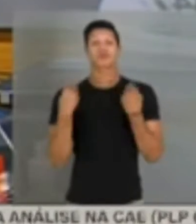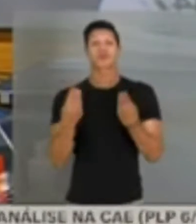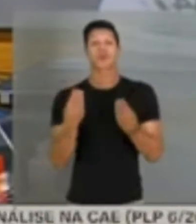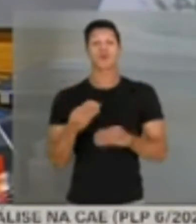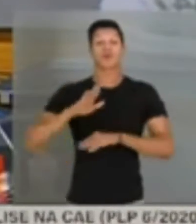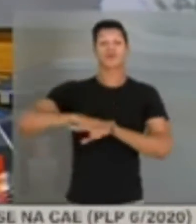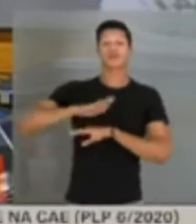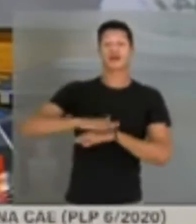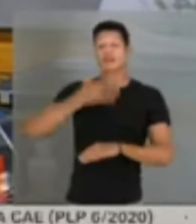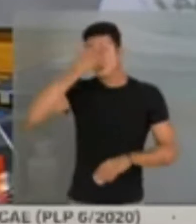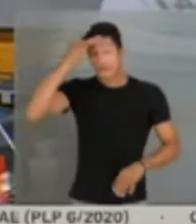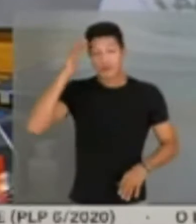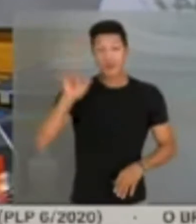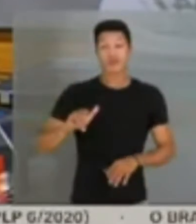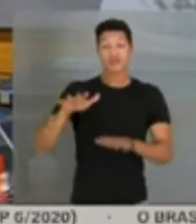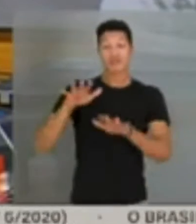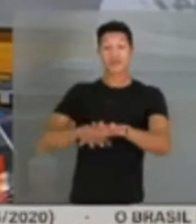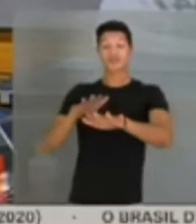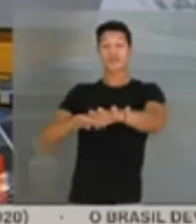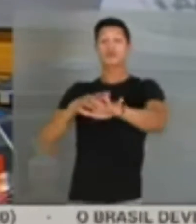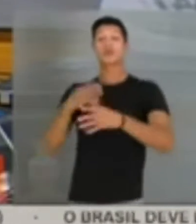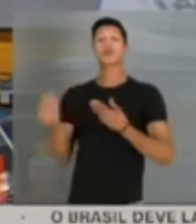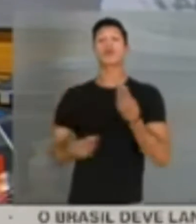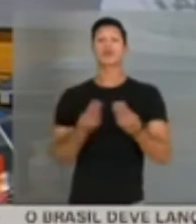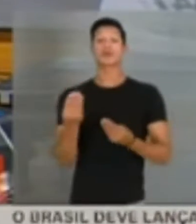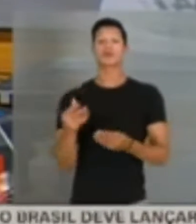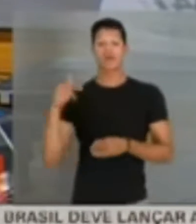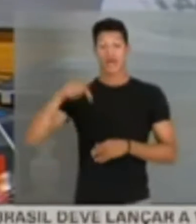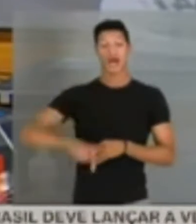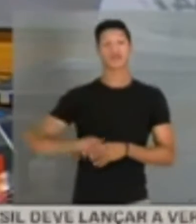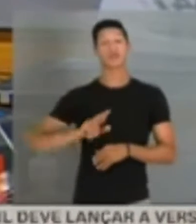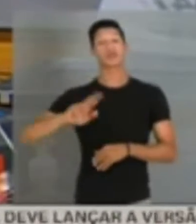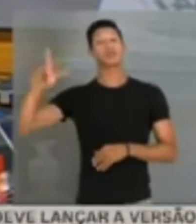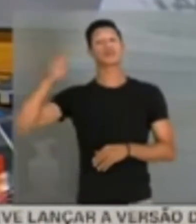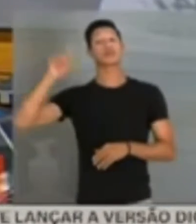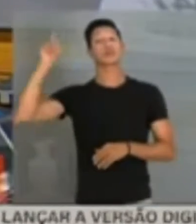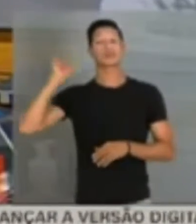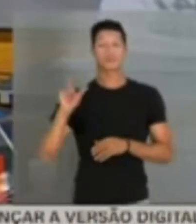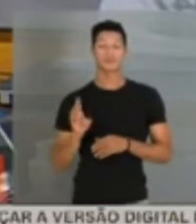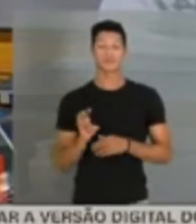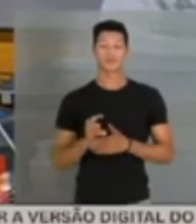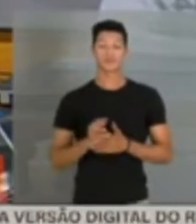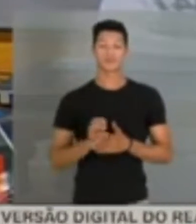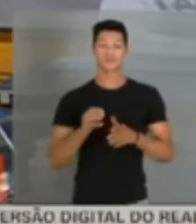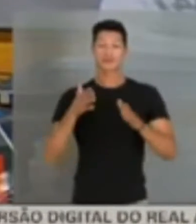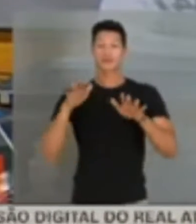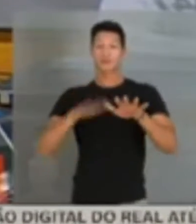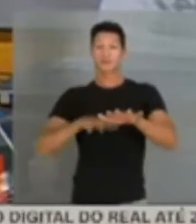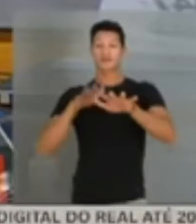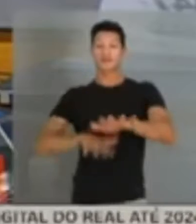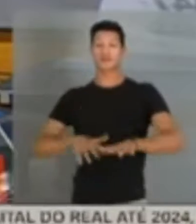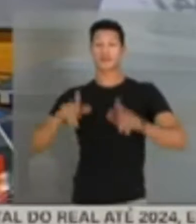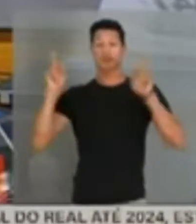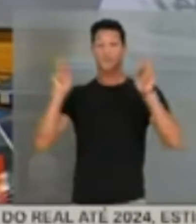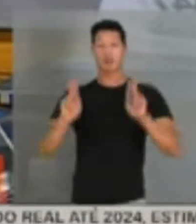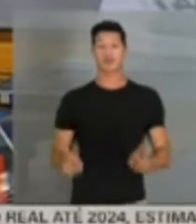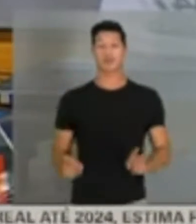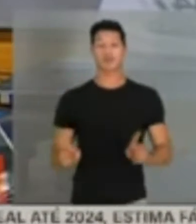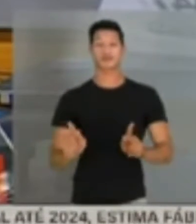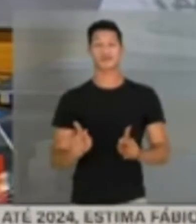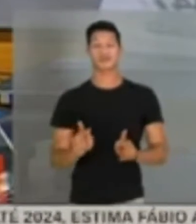Como que agem essas pessoas nessas manifestações? Aqui há outra diferença. Manifestações